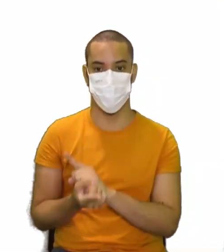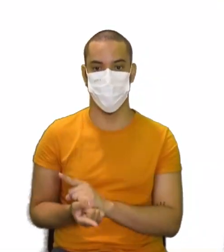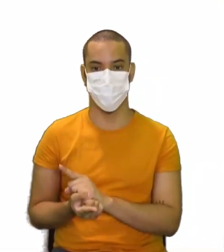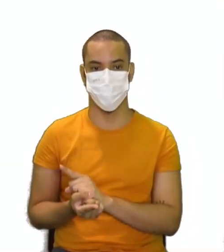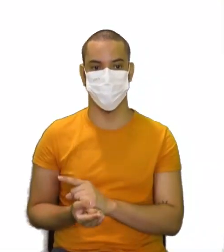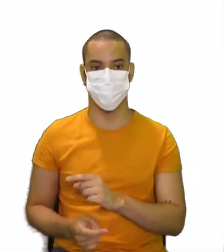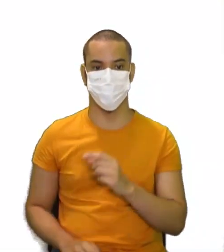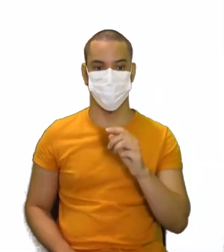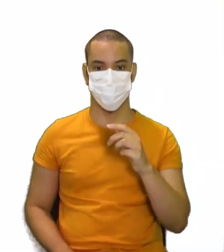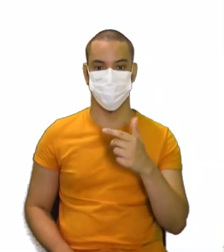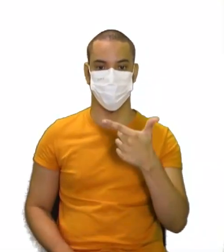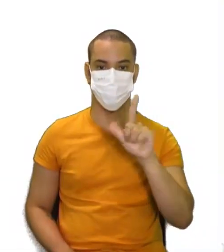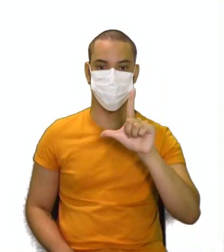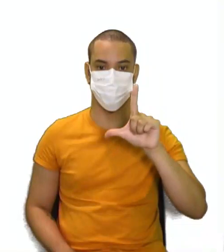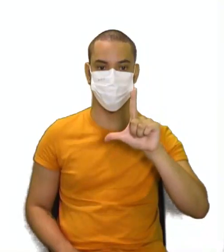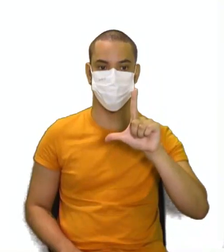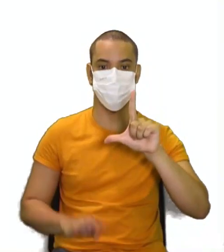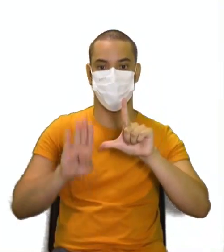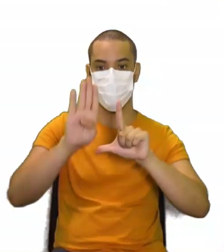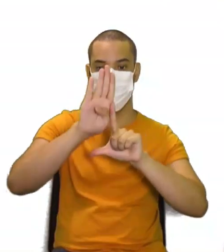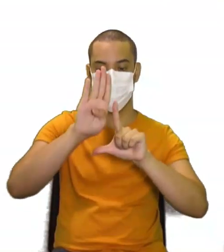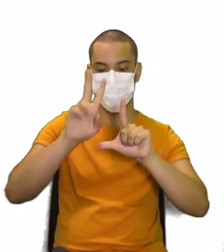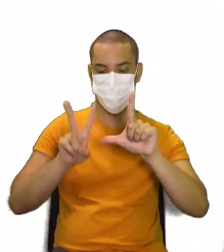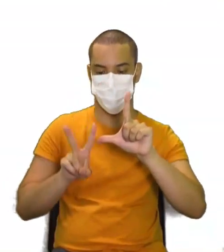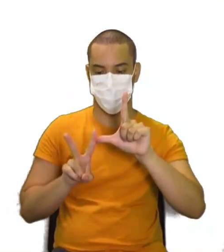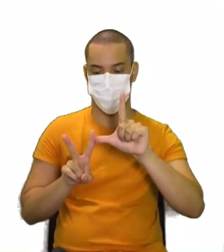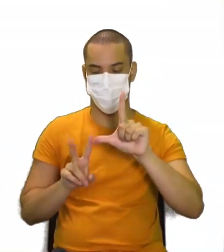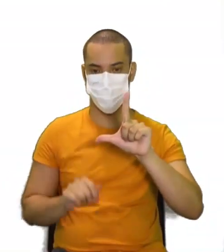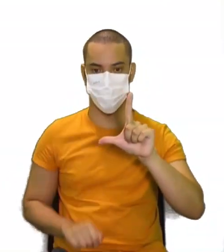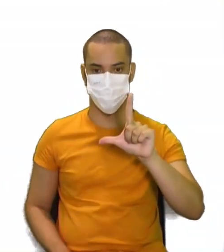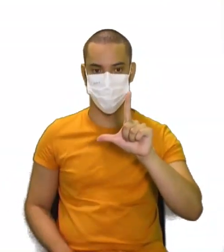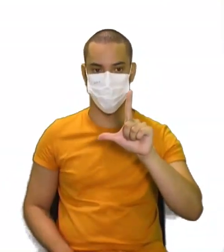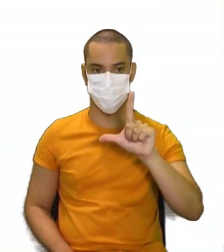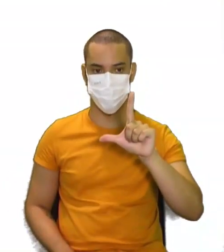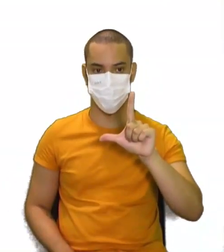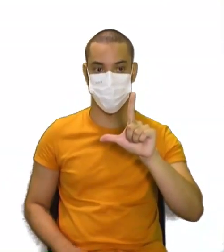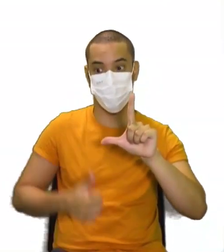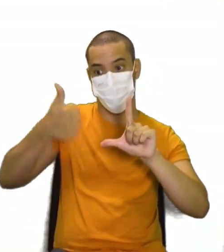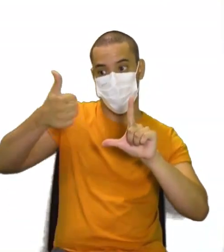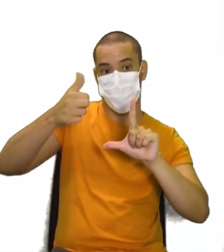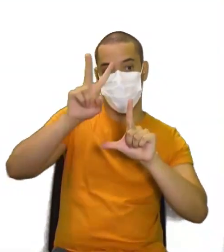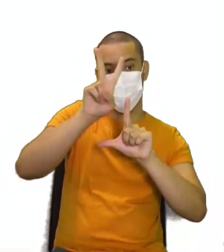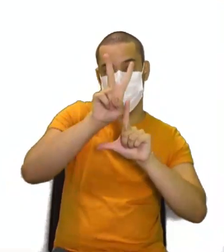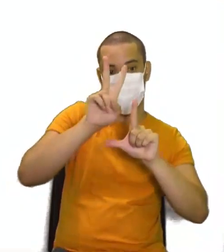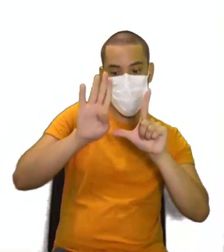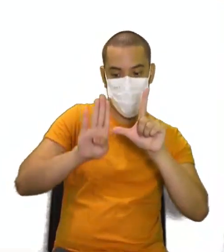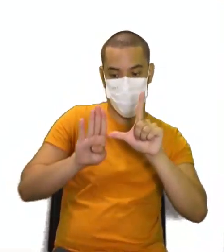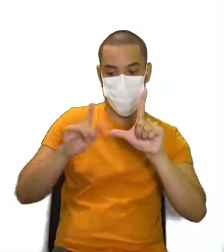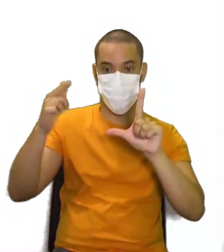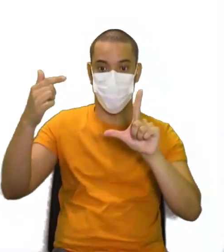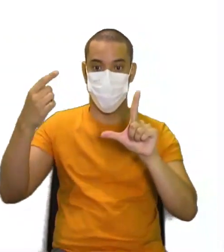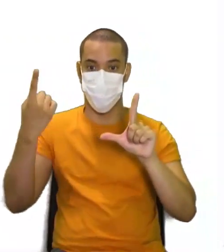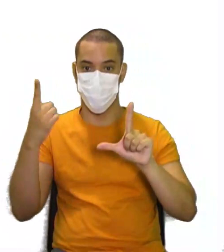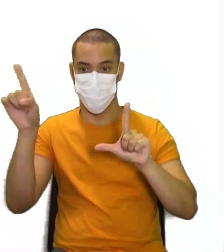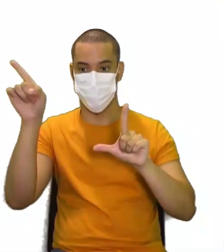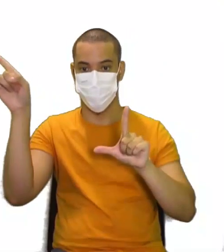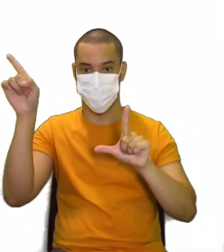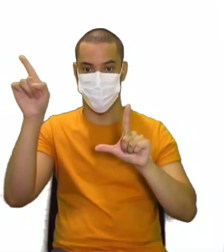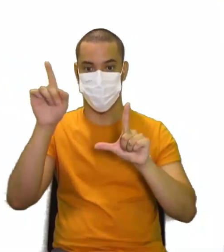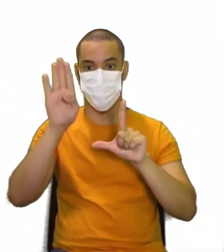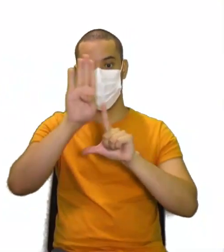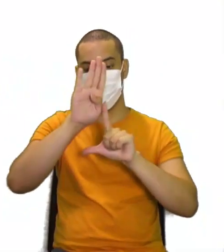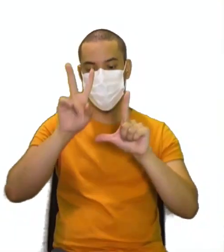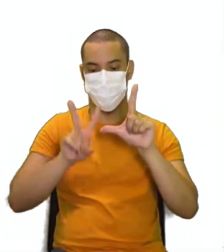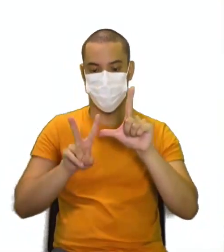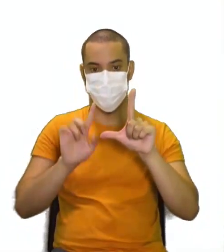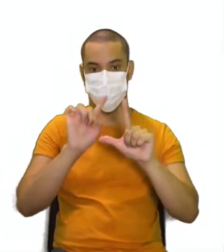ao invés da velocidade estar aqui em cima, a velocidade trocou a direção e o sentido com